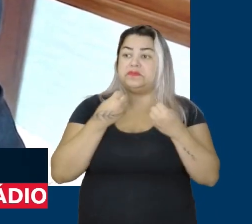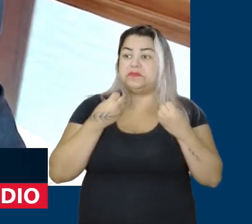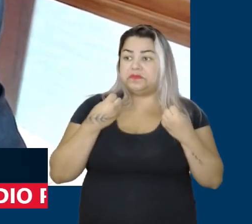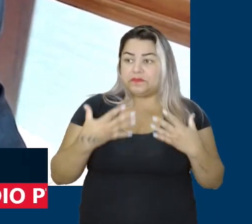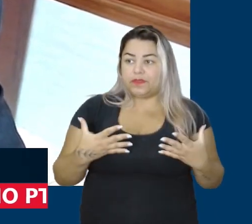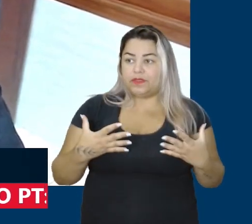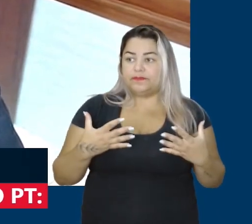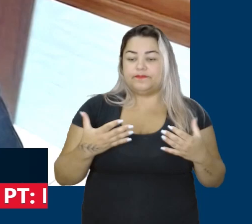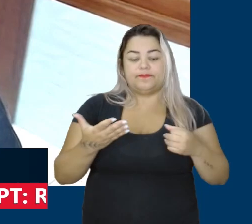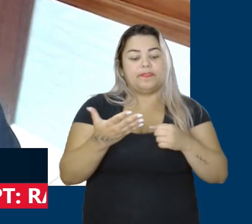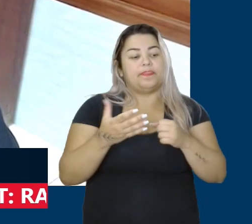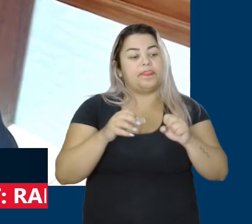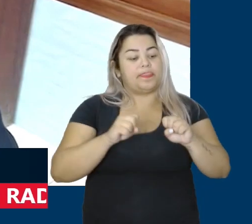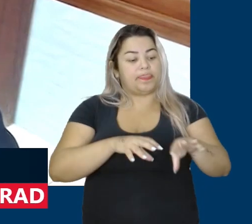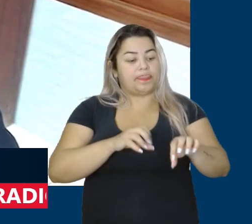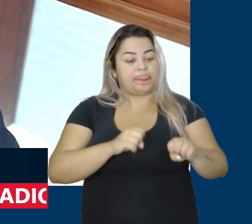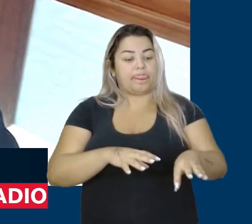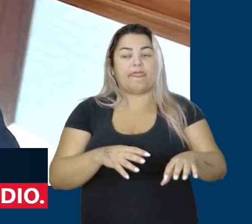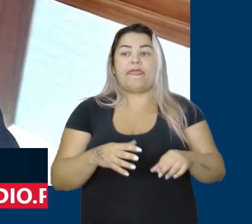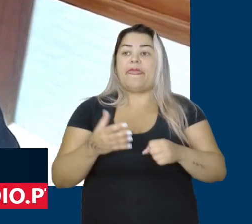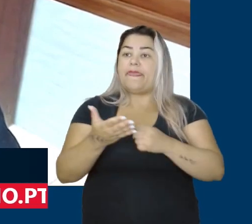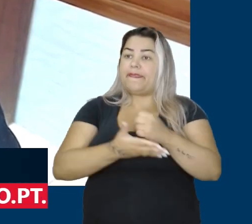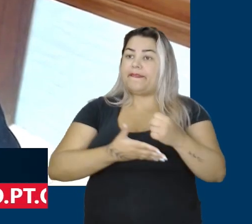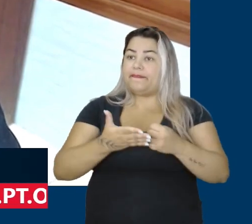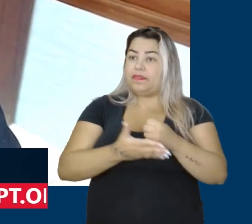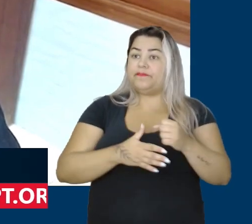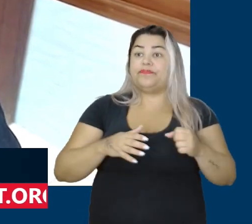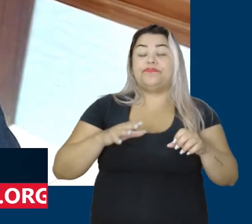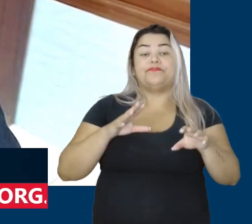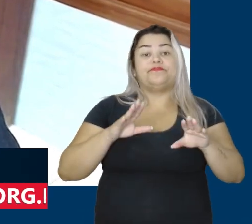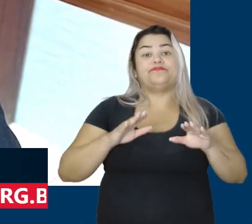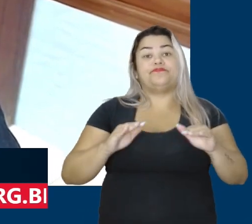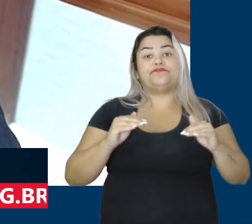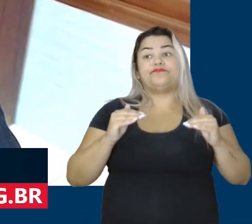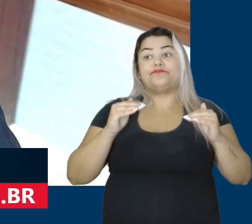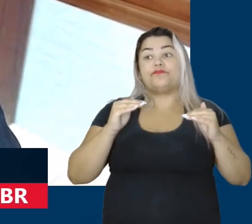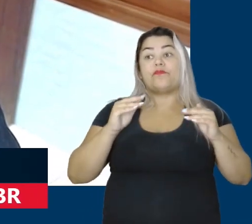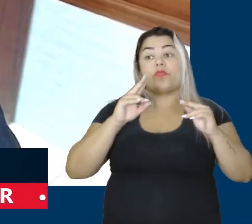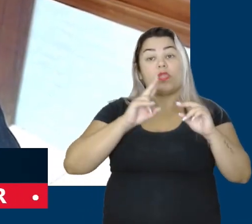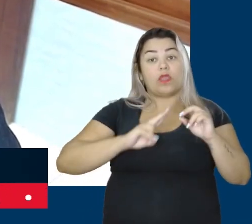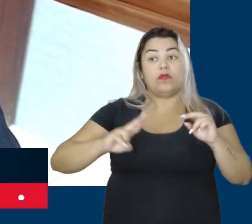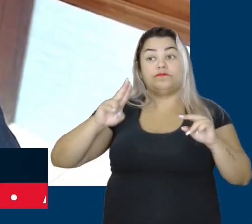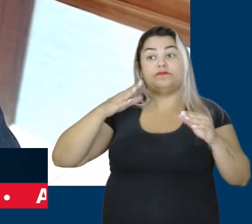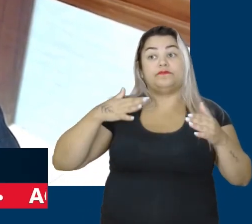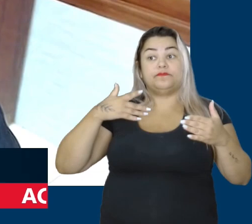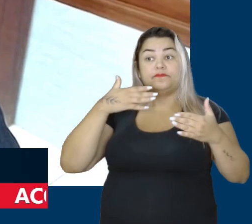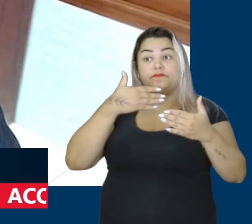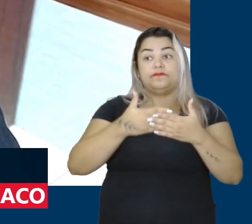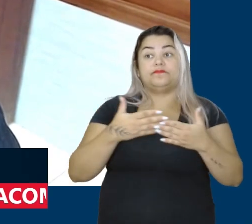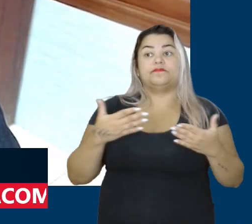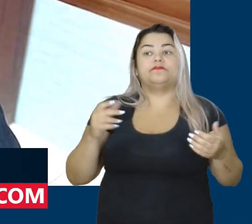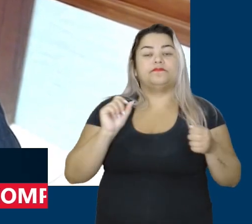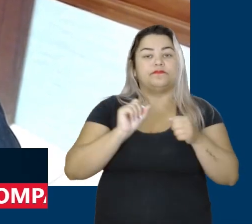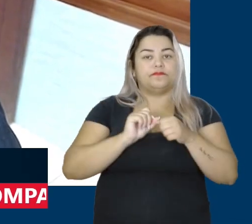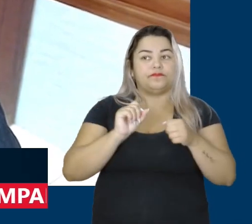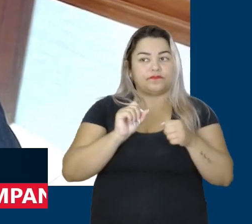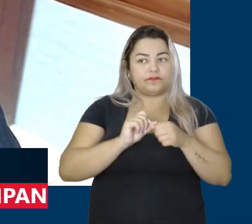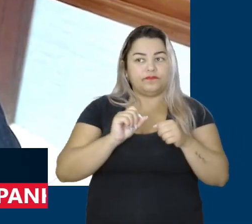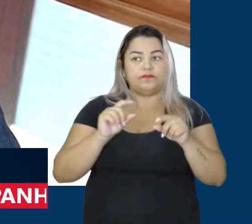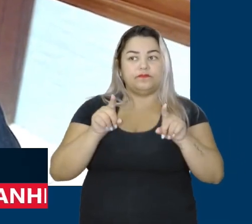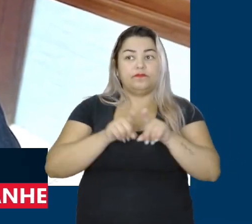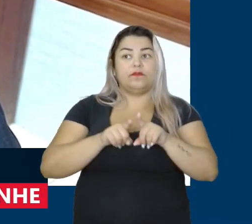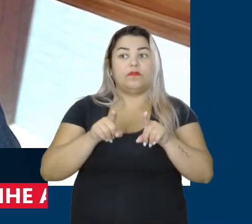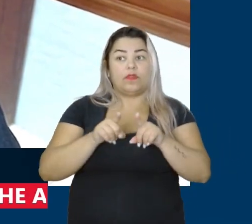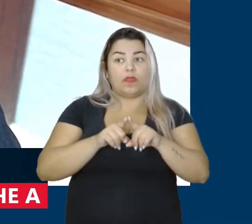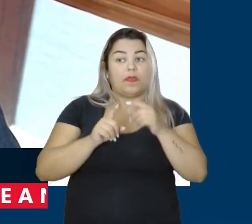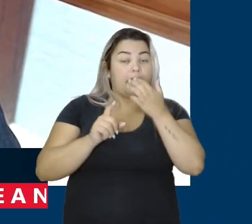do ensino básico à universidade. Isso tem sido um avanço. Sabe que eu fiz recentemente uma